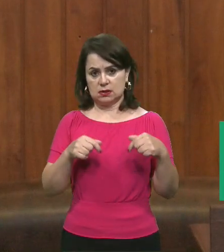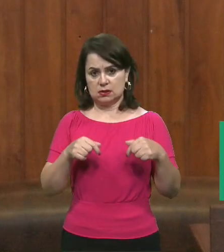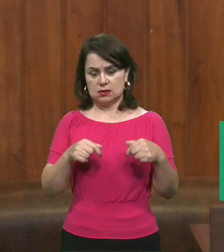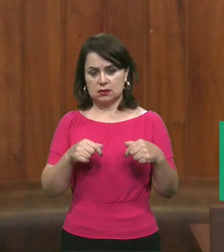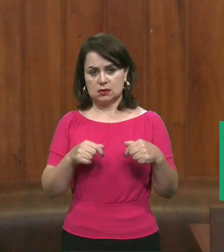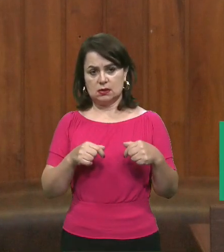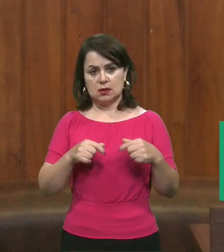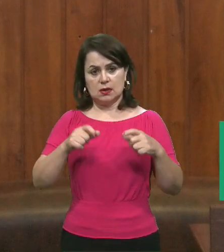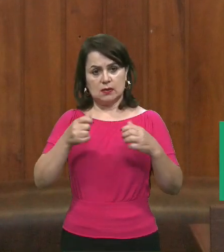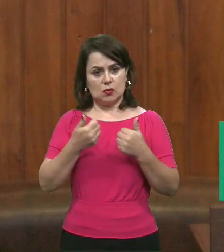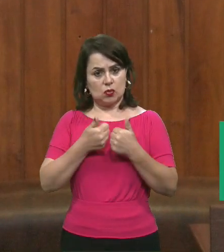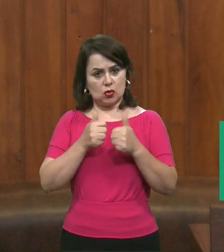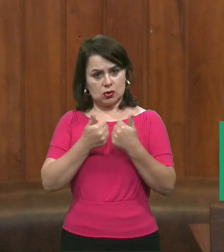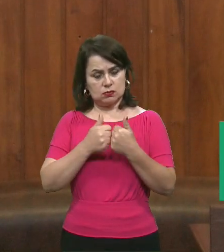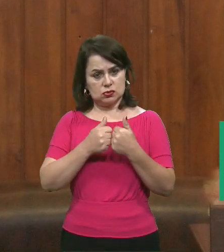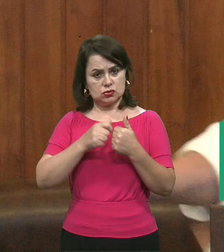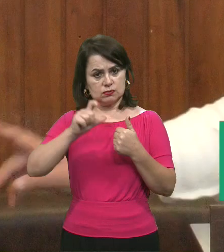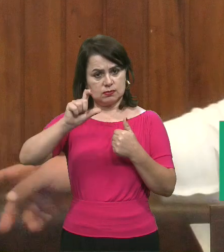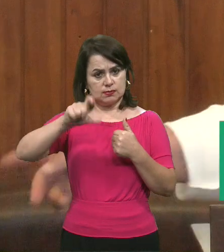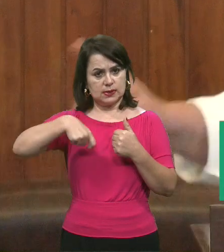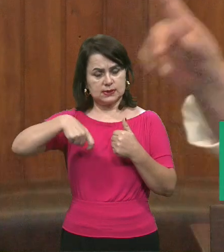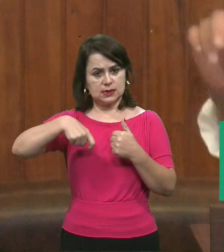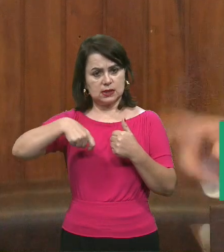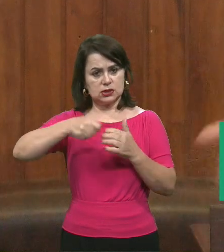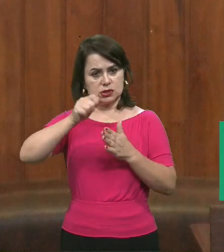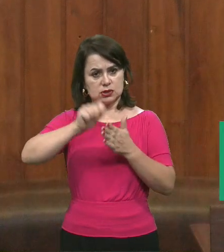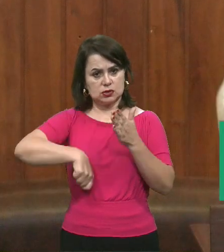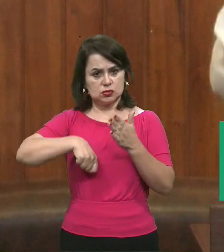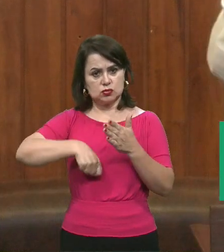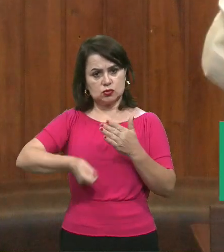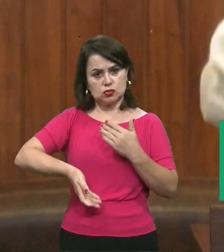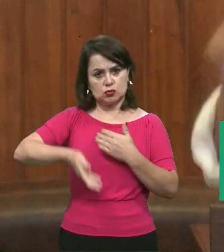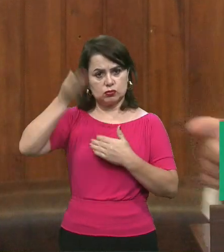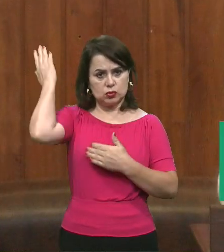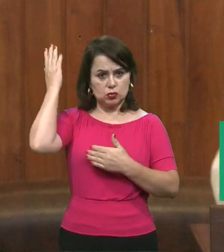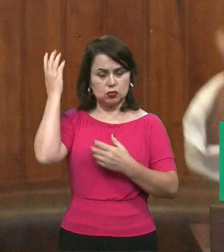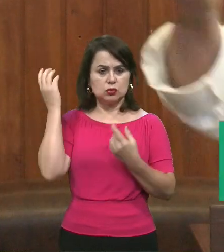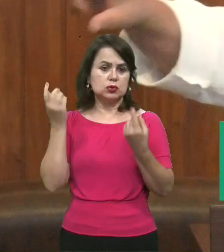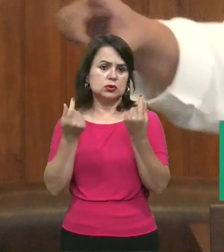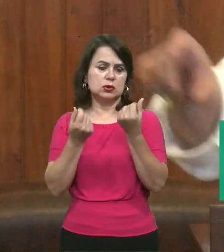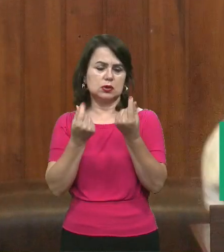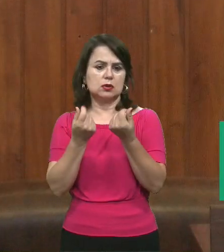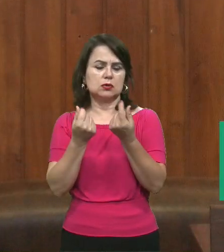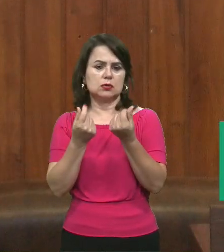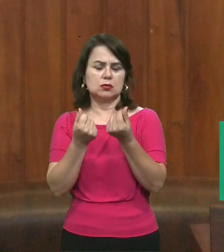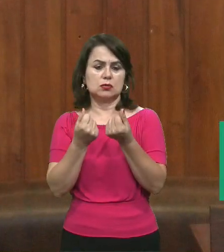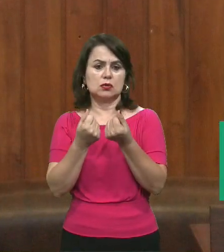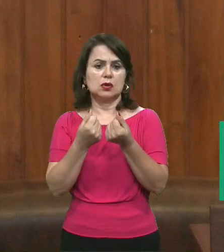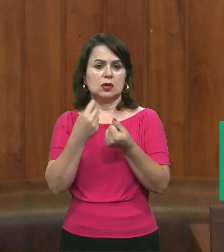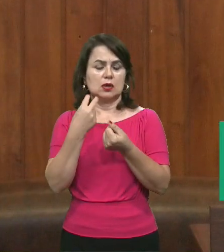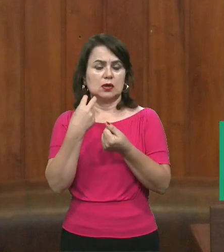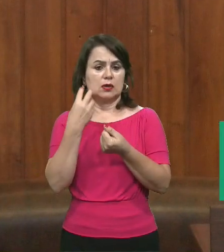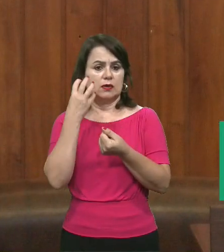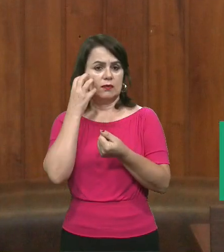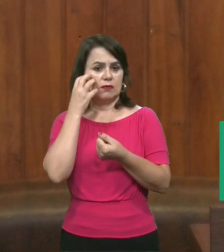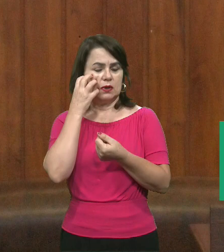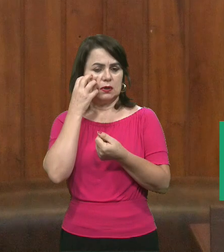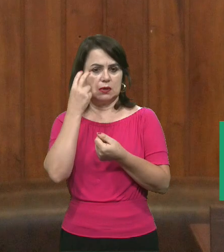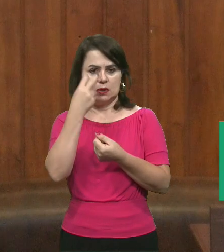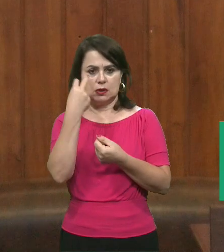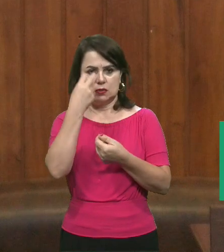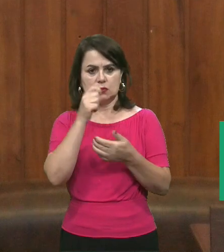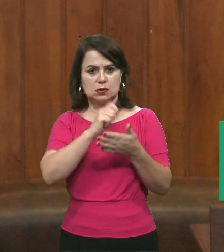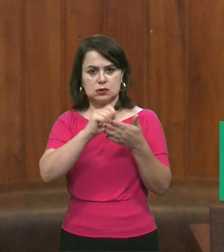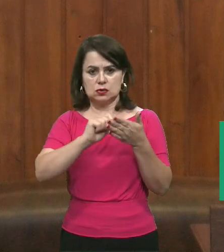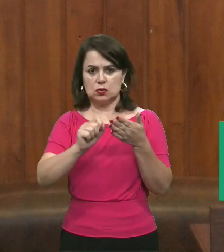aumento de passagem. Caiu através do Camarinha, da Fabiana, o Vinícius assinou também, etc. A passagem